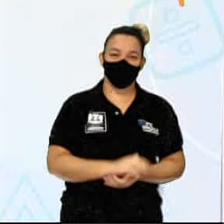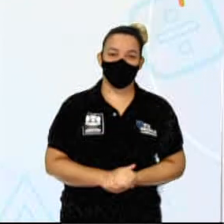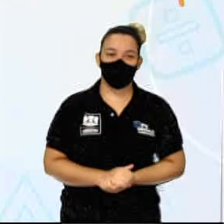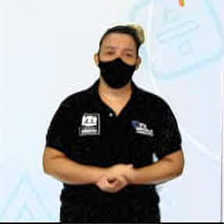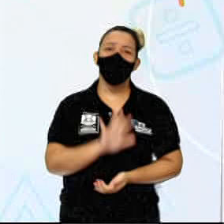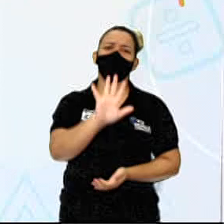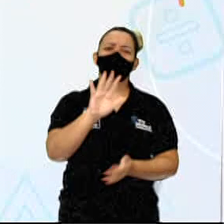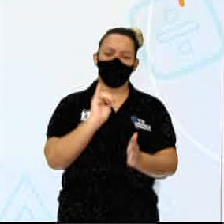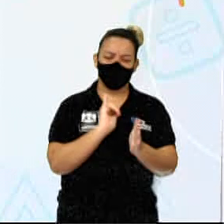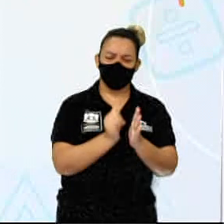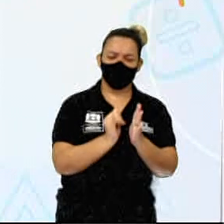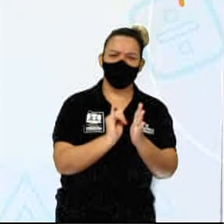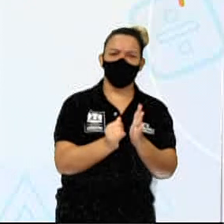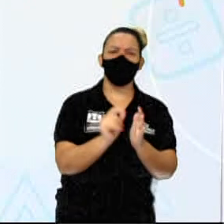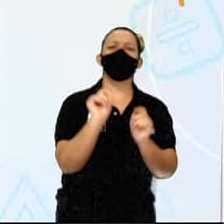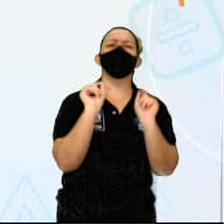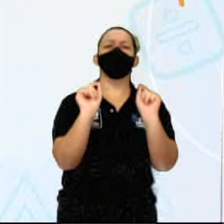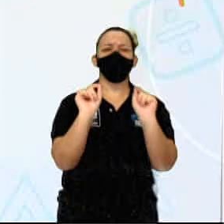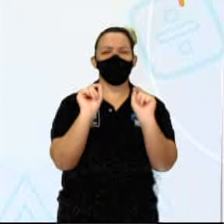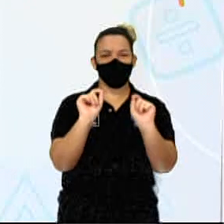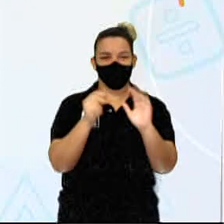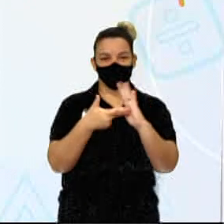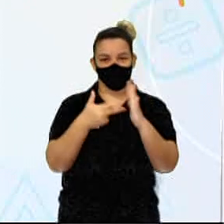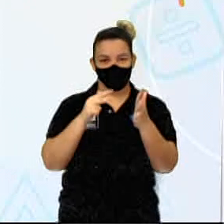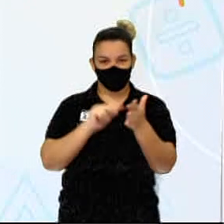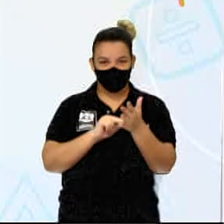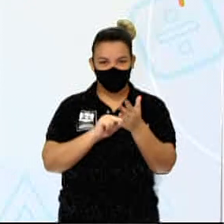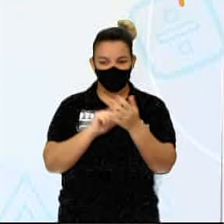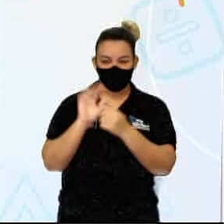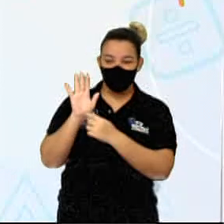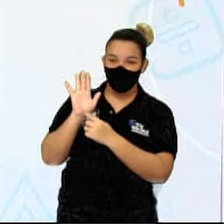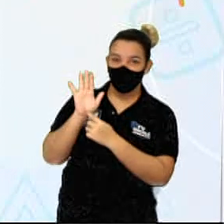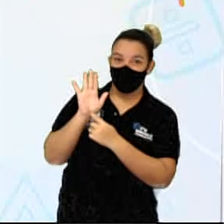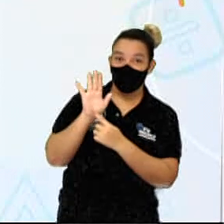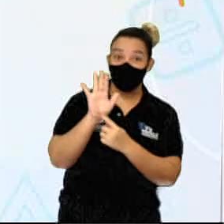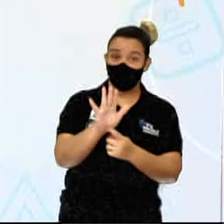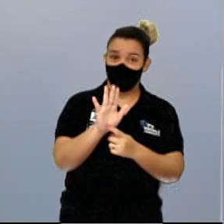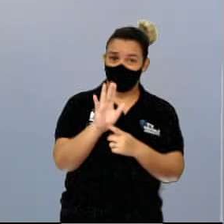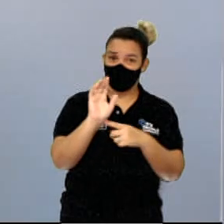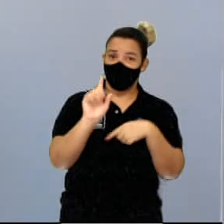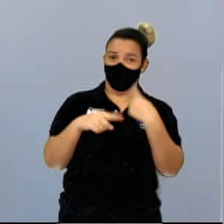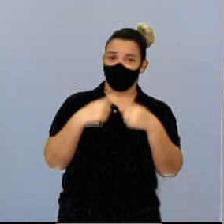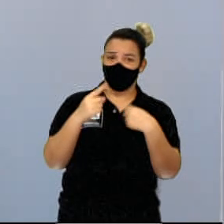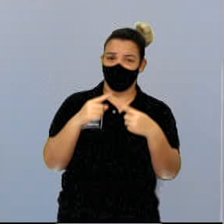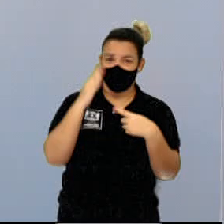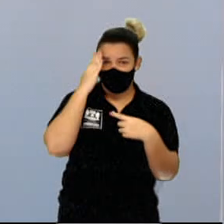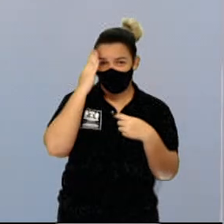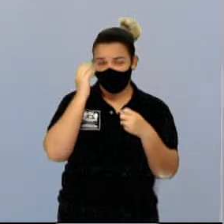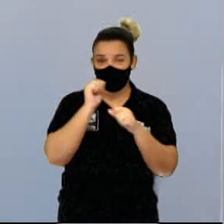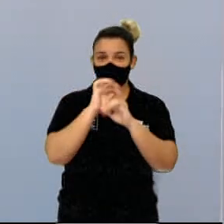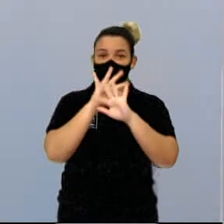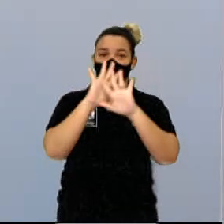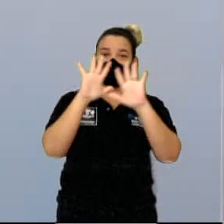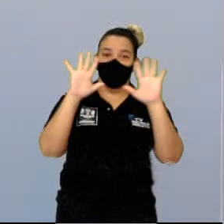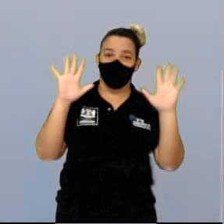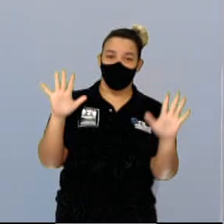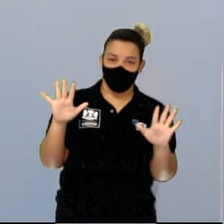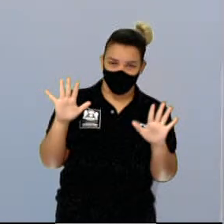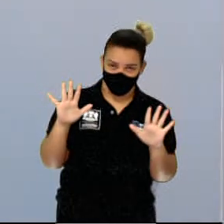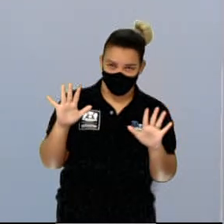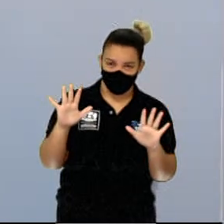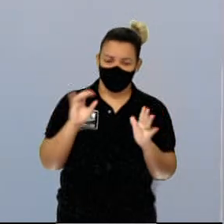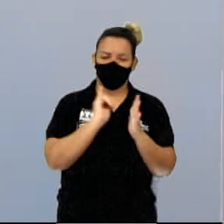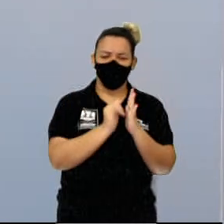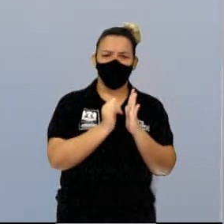são fábulas? As fábulas são representações alegóricas. Nós vamos entender melhor o que significa ser uma